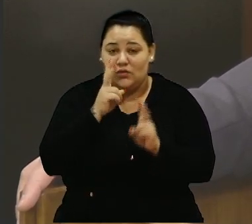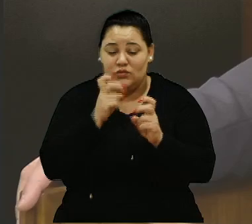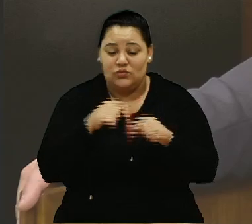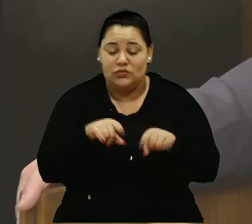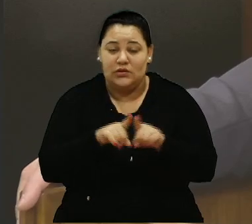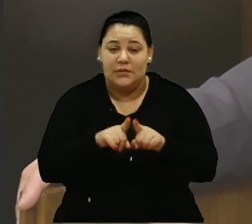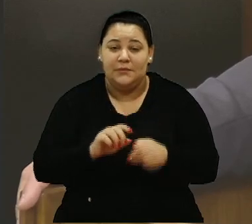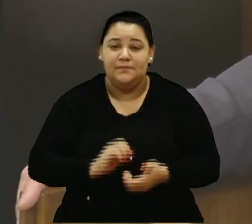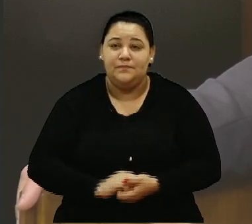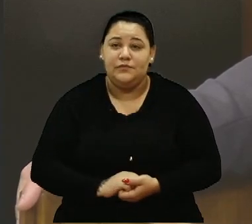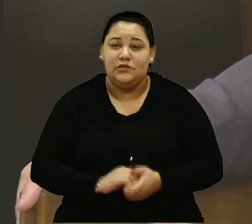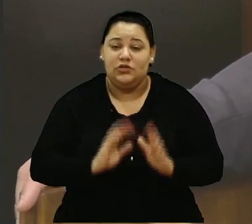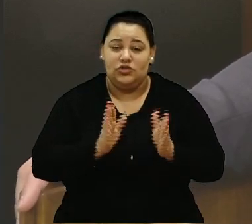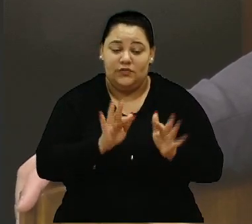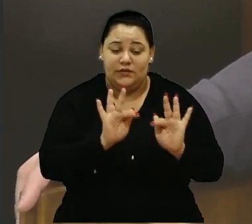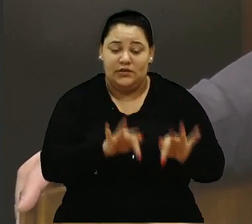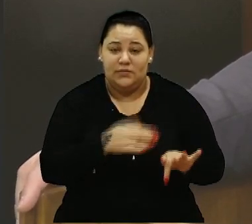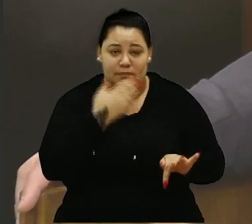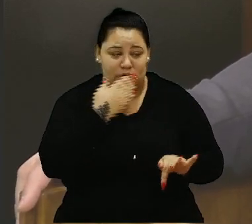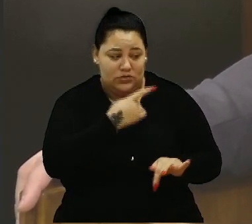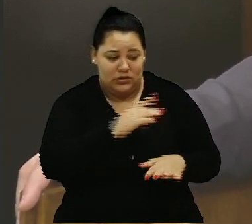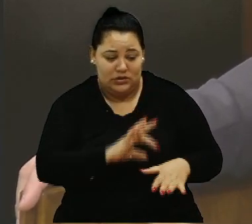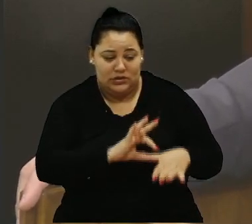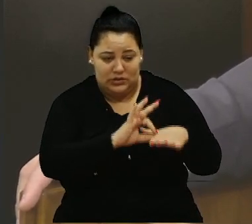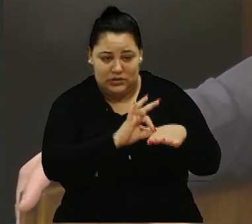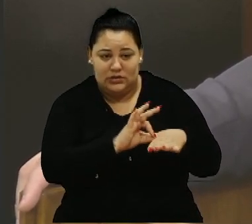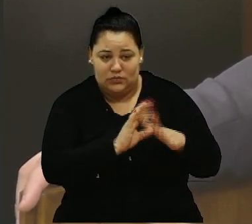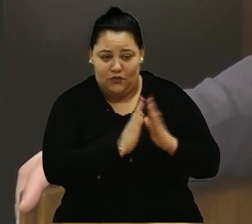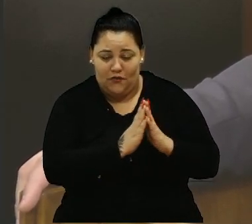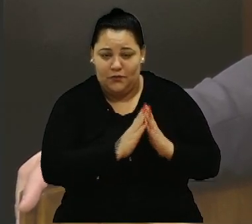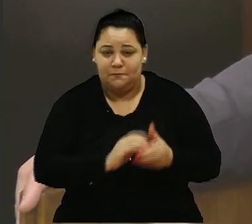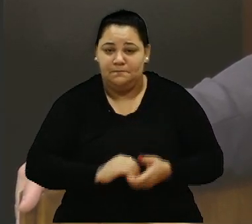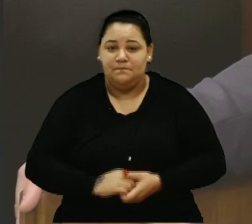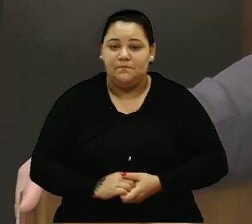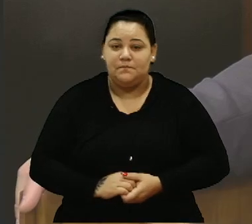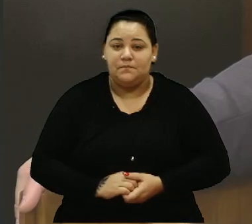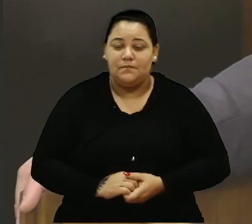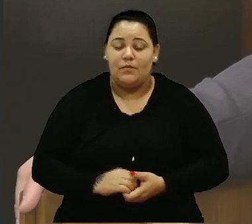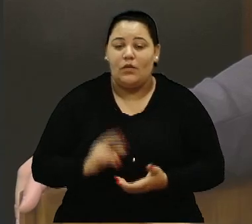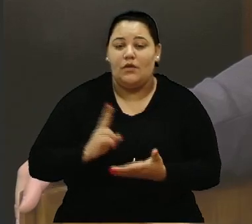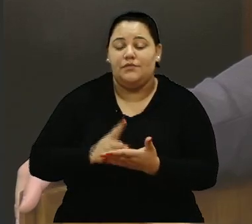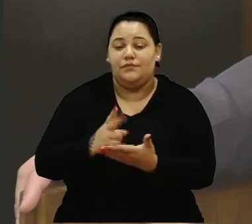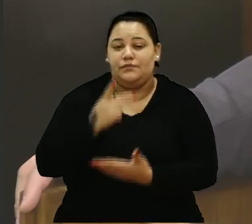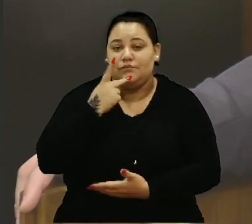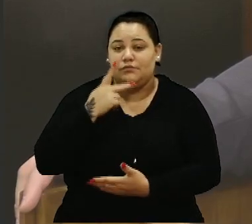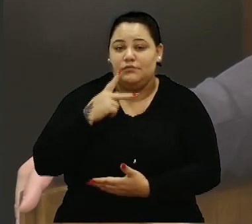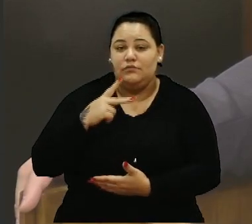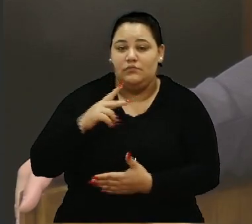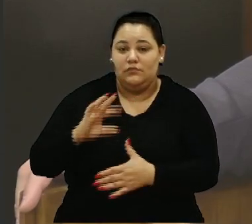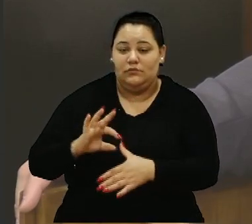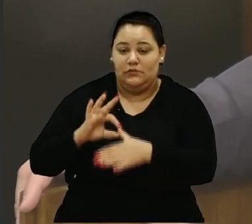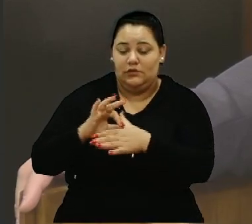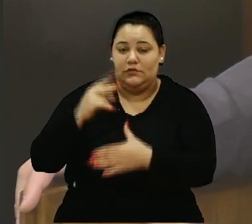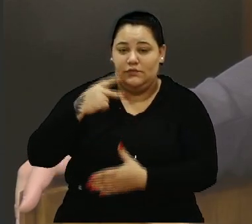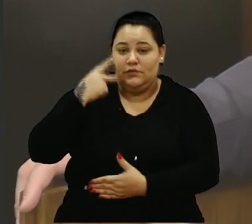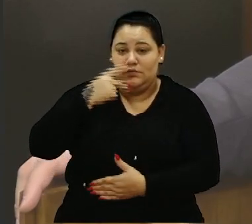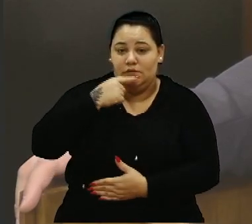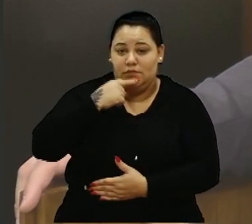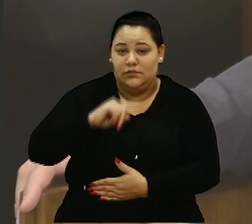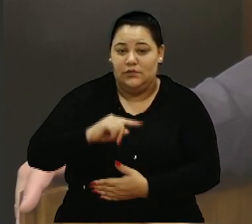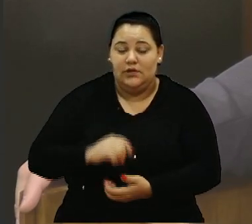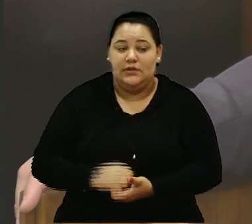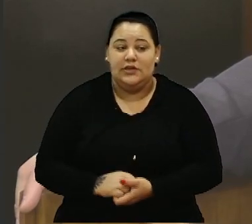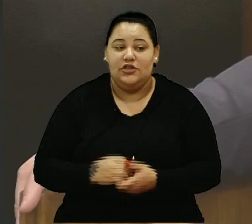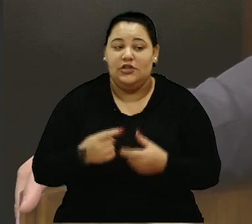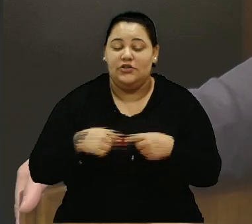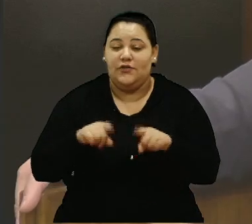E já me encaminhando para o fim, peço uma declaração para a bancada progressista. Segue em declaração de líder, vereador Caleb Garbim, da bancada do